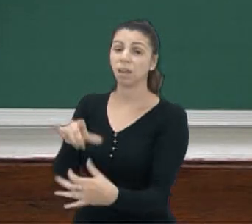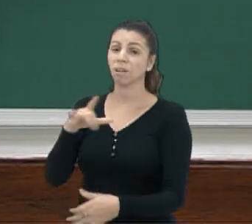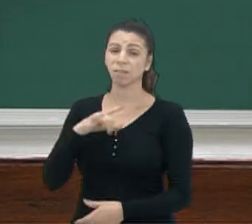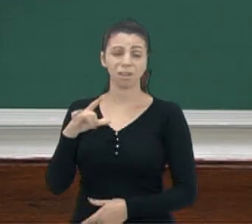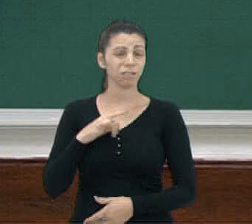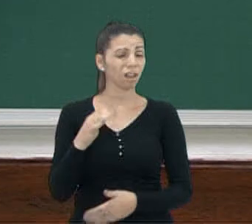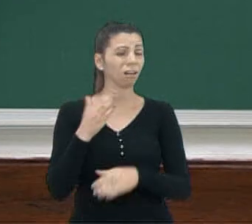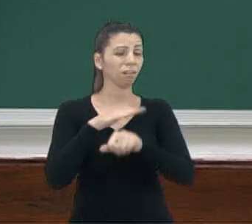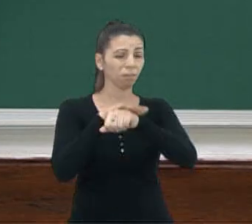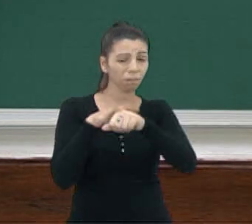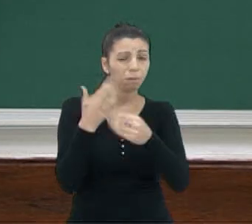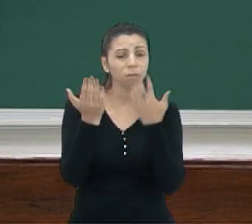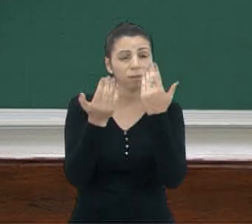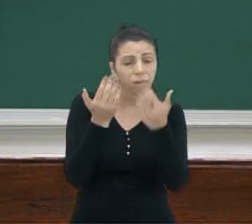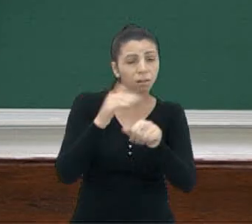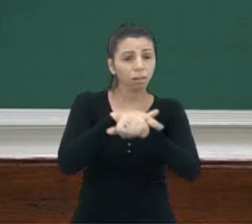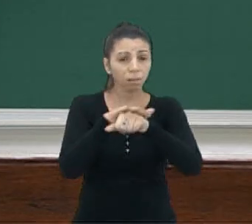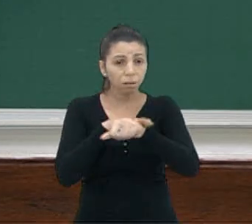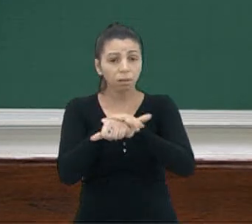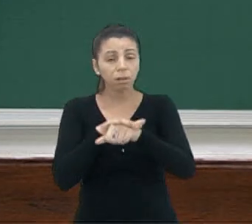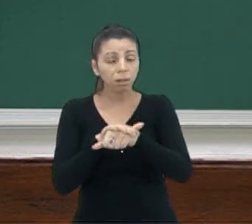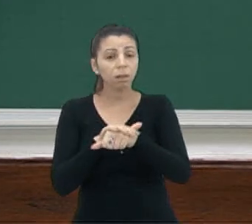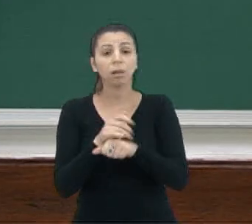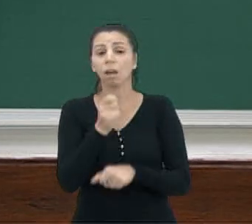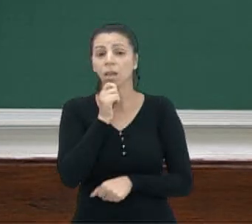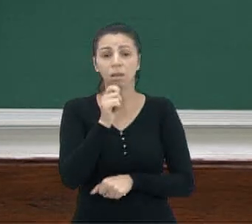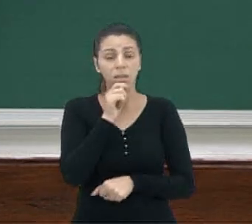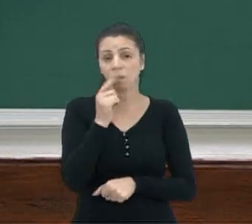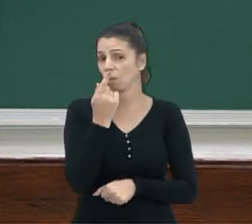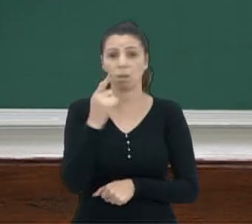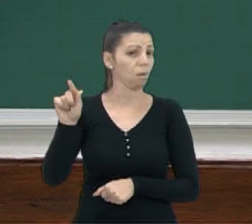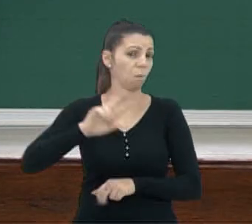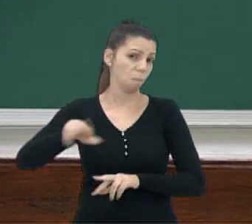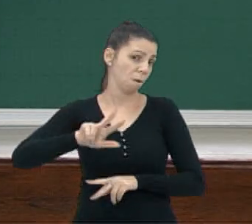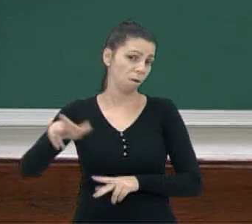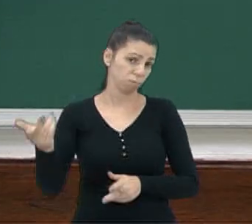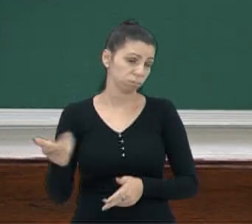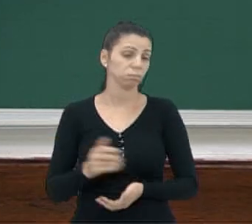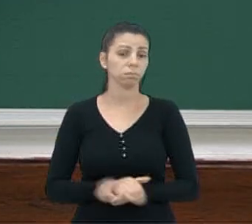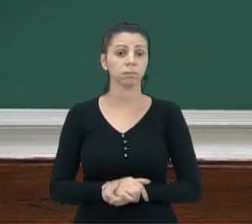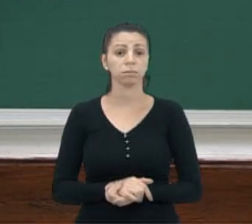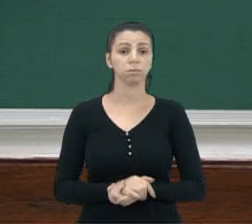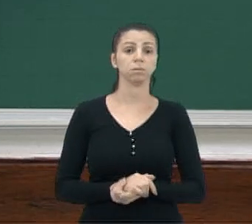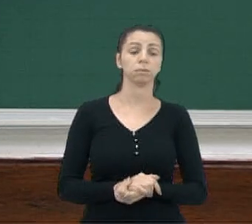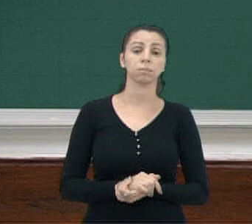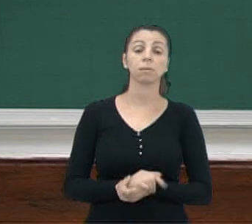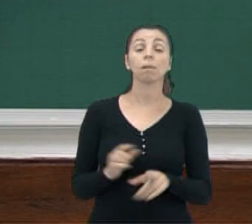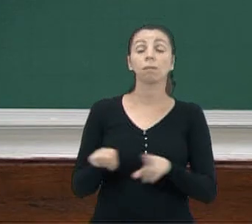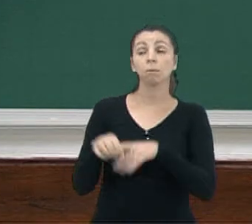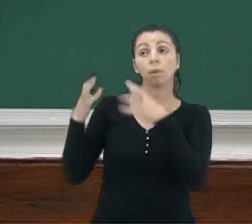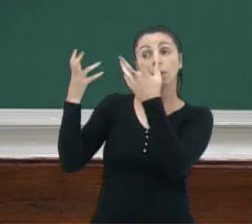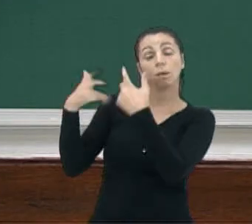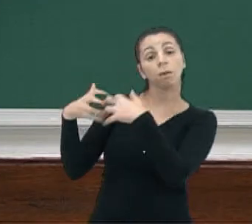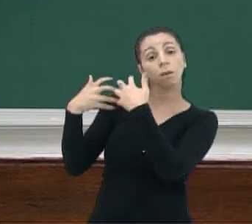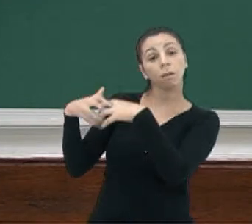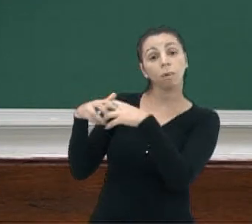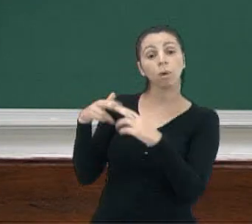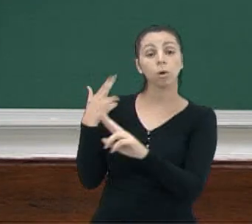várias e várias aulas, e ainda não é a última aula que eu vou falar sobre isso. E